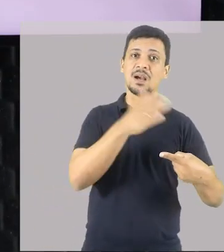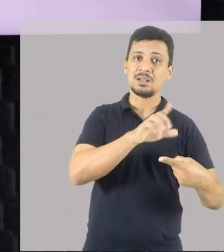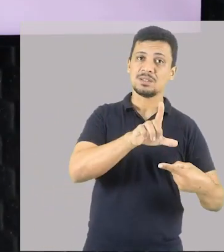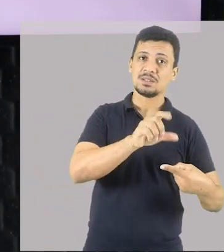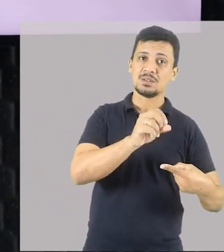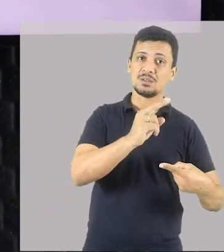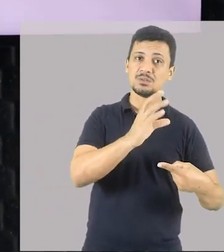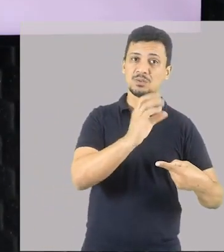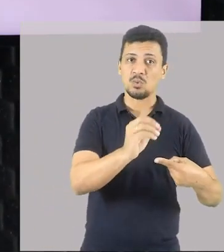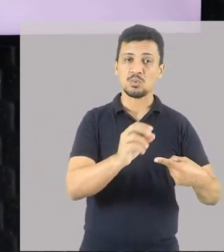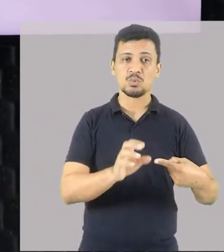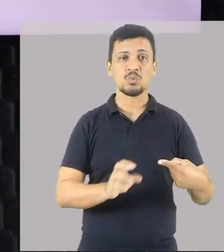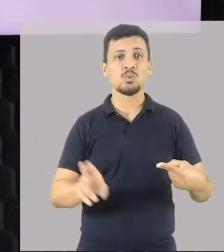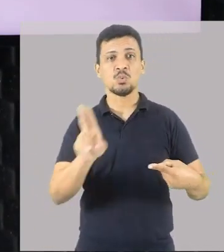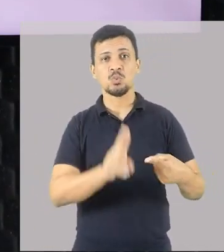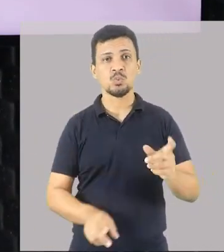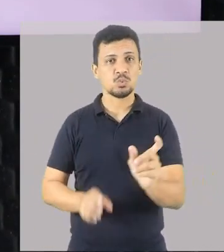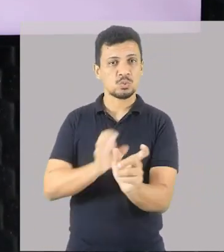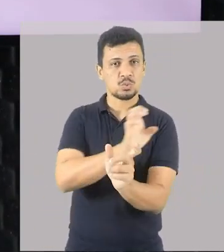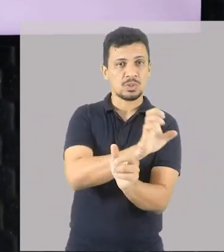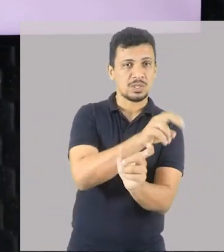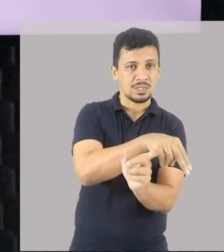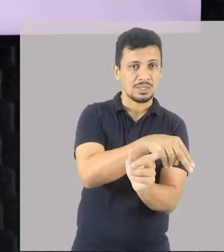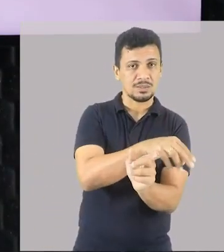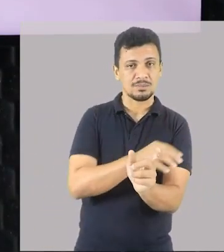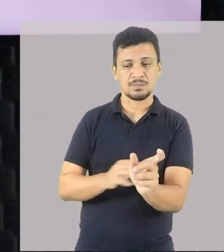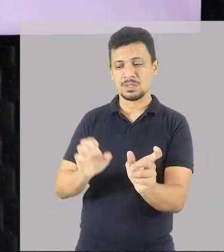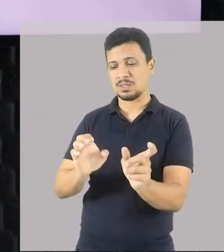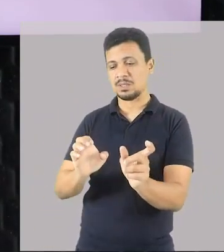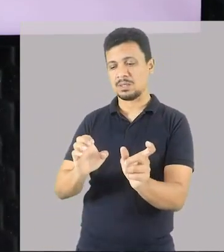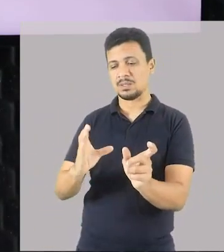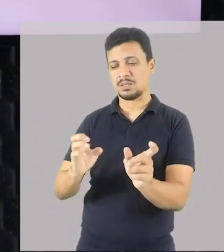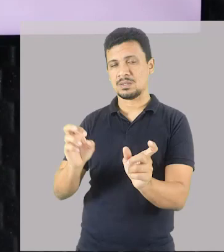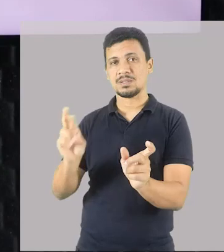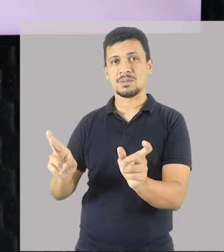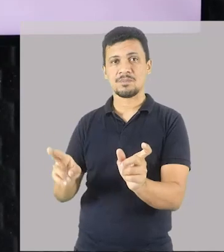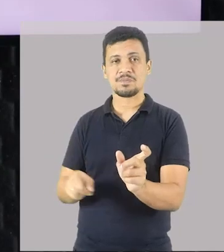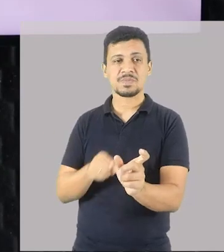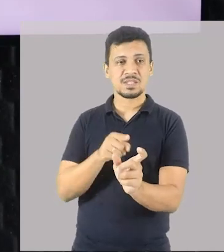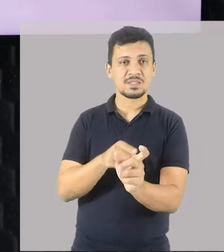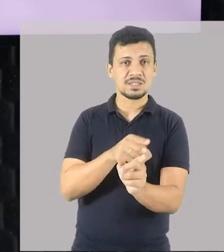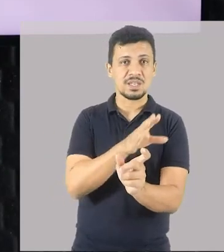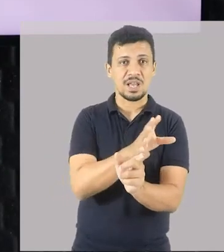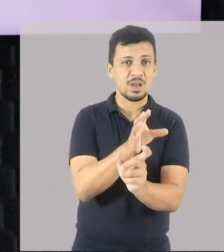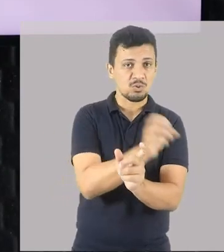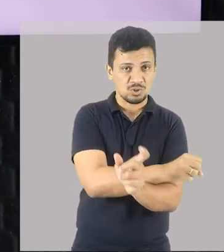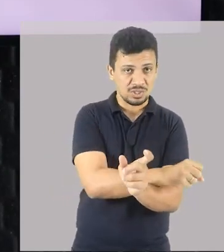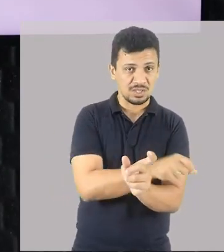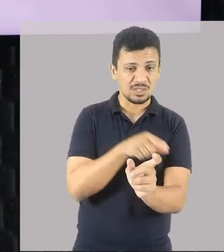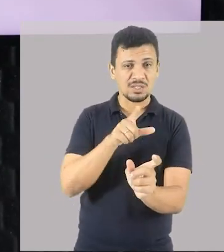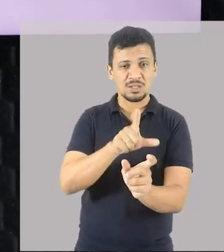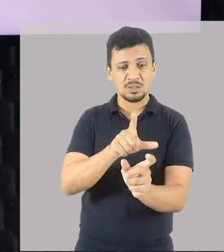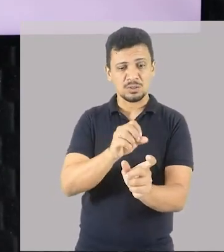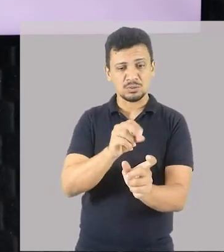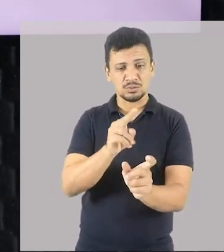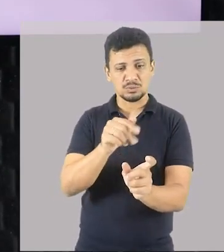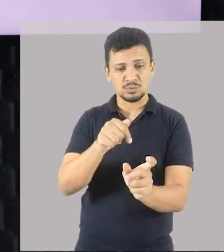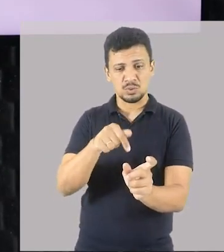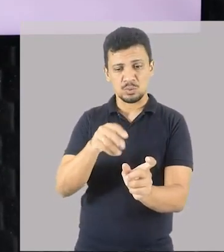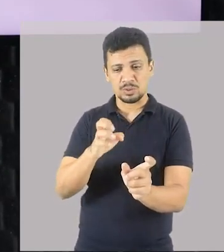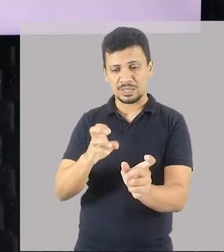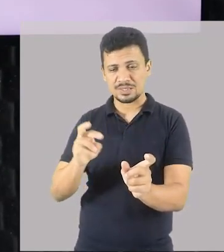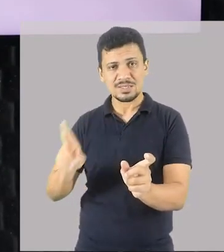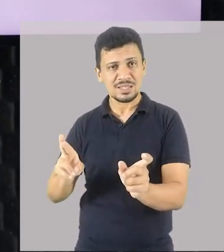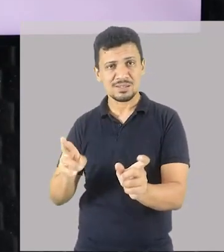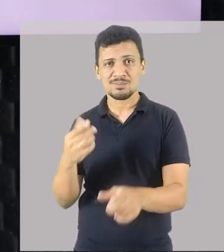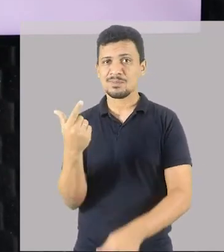prefixo, é N, mas o sufixo é C. Se eu retirar o prefixo, existe enlouquecer? Ele enlouqueceu?